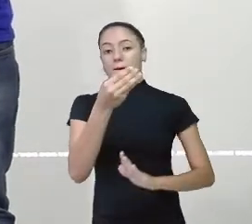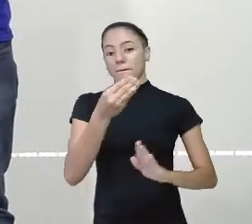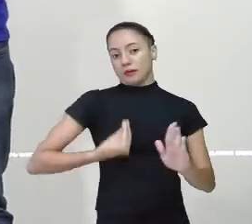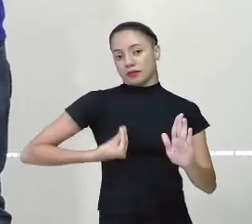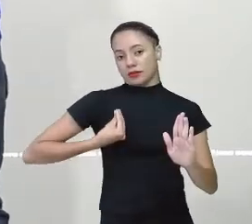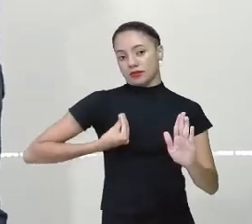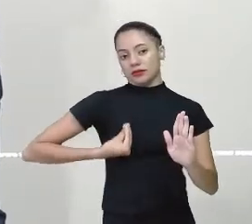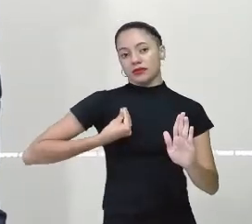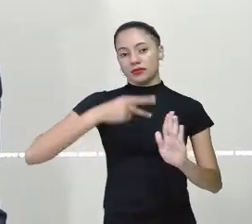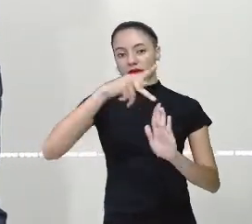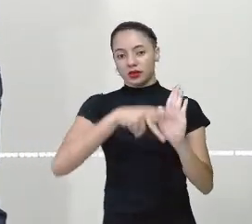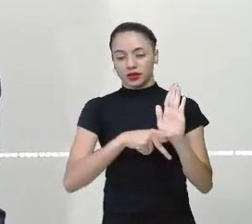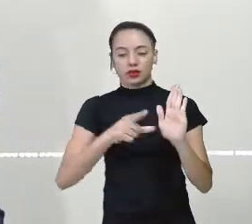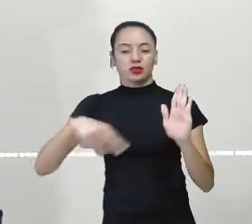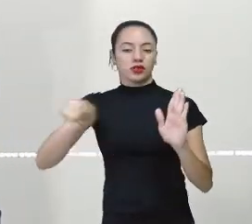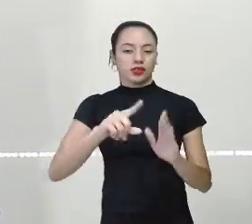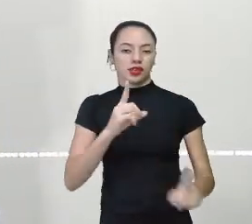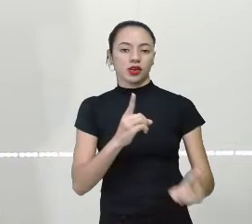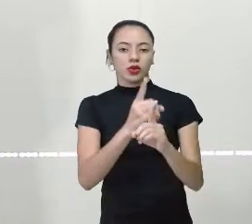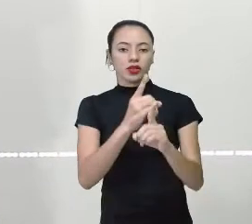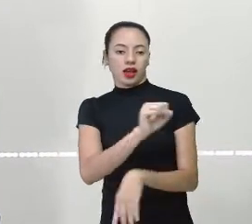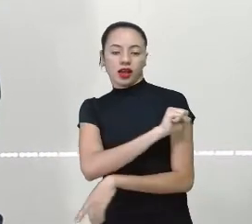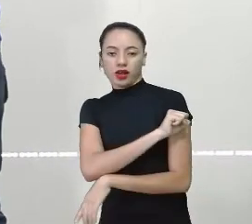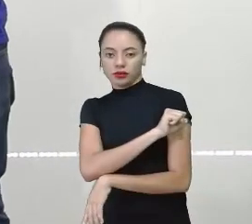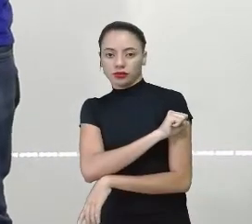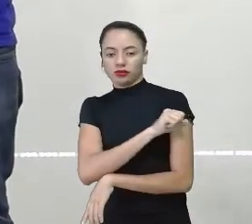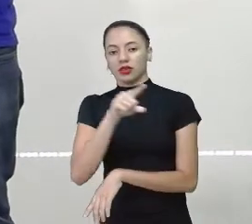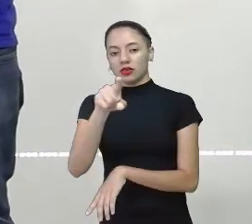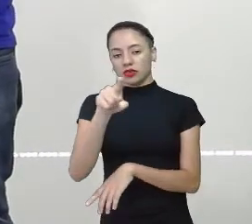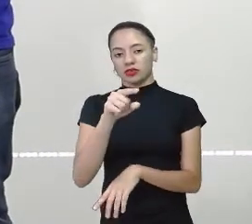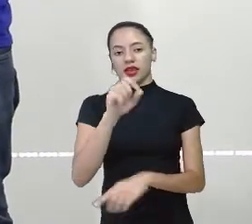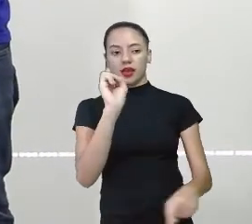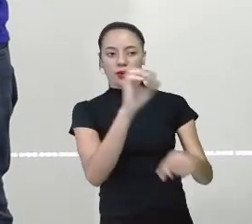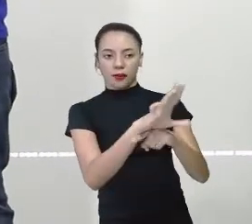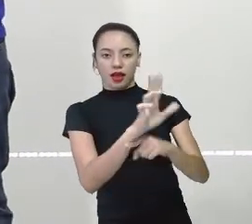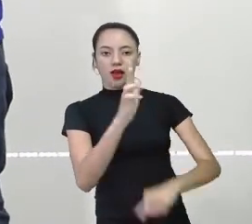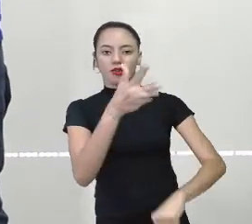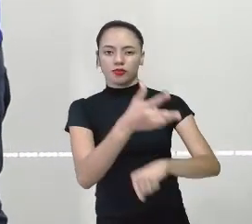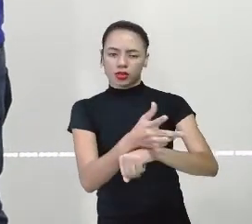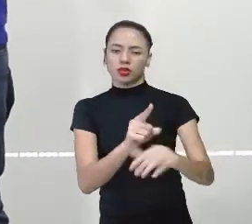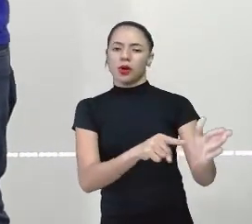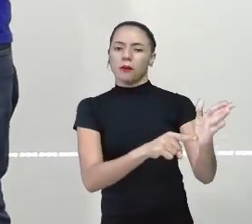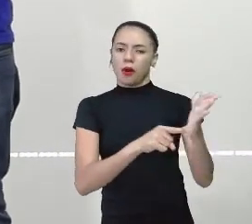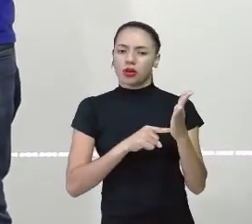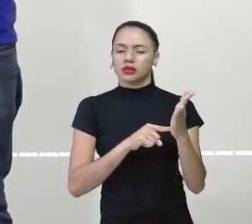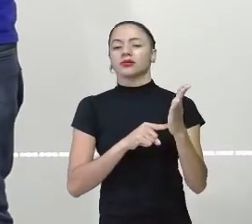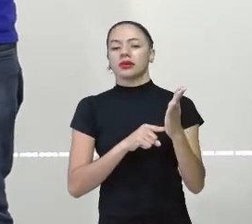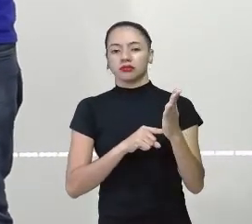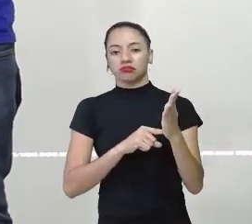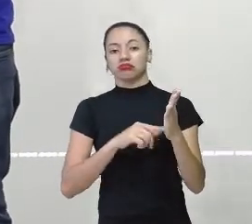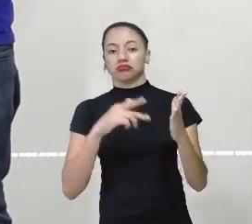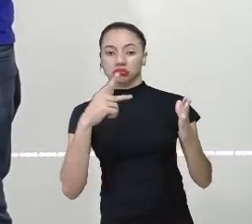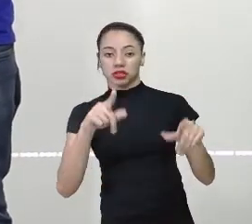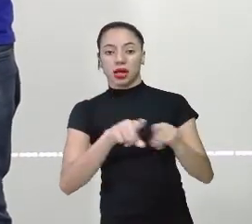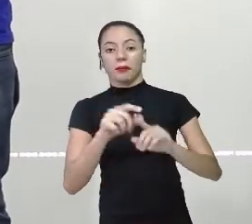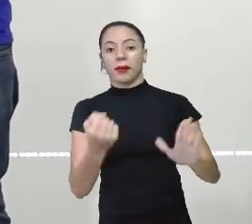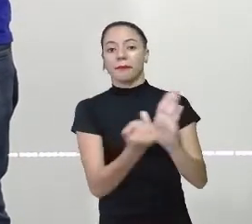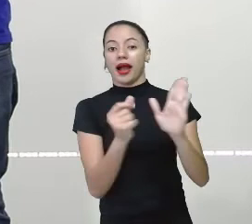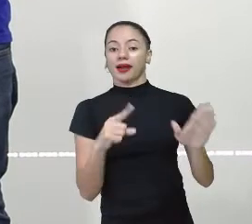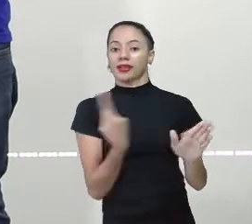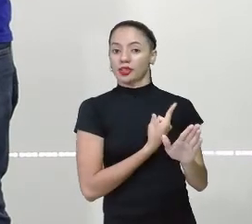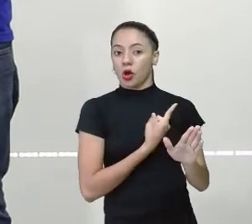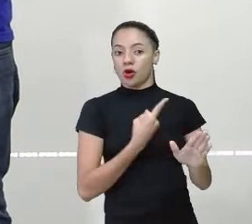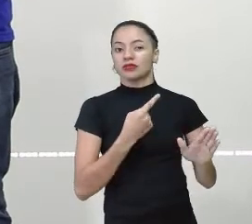achar lá o ano de vocês, que é o 8º ano, aí você faz o upload lá, mostra pra gente, bota nas tuas redes sociais aí, marca também, Isso é